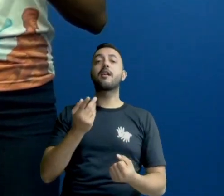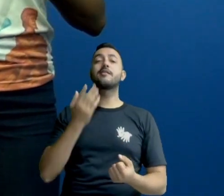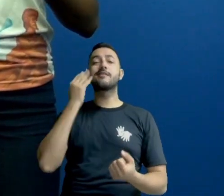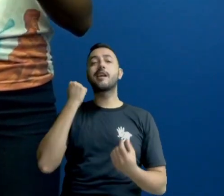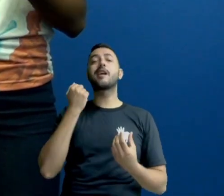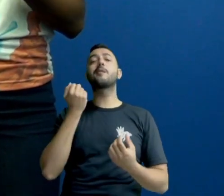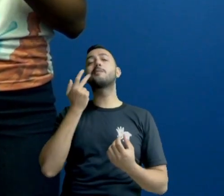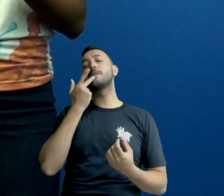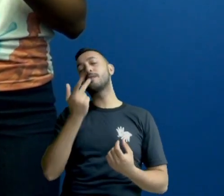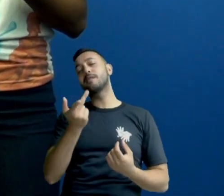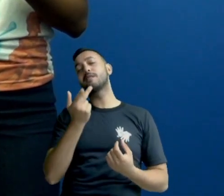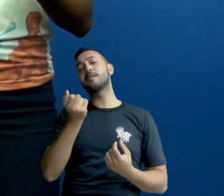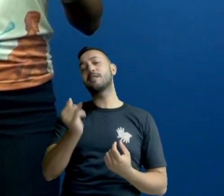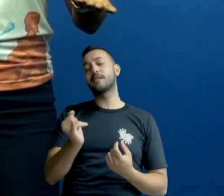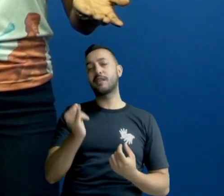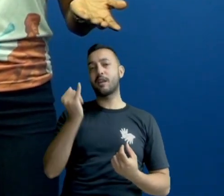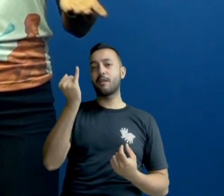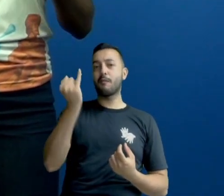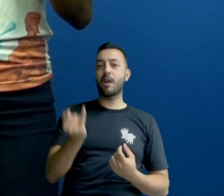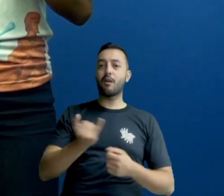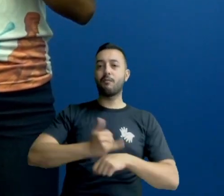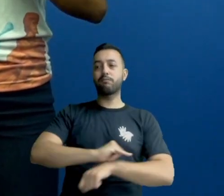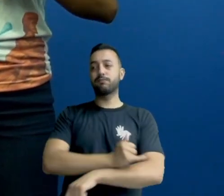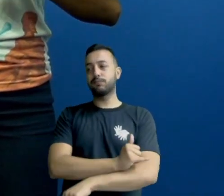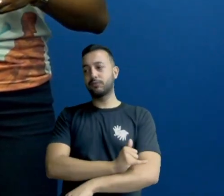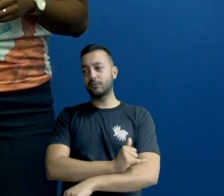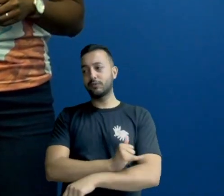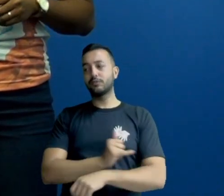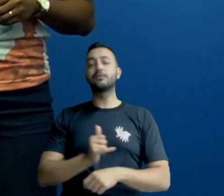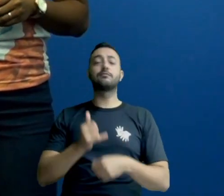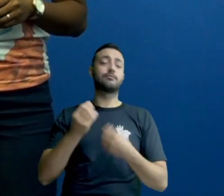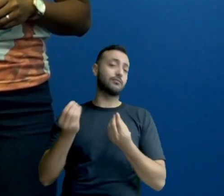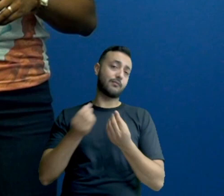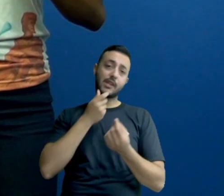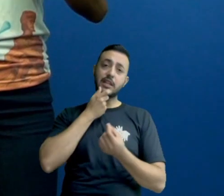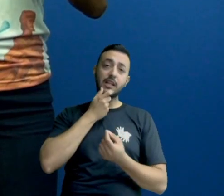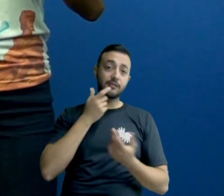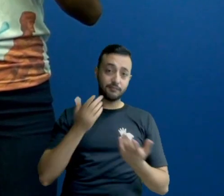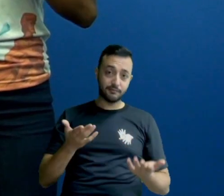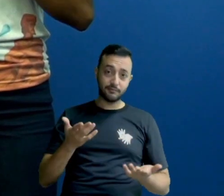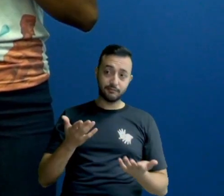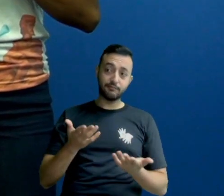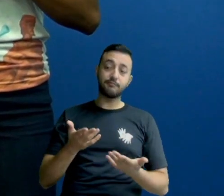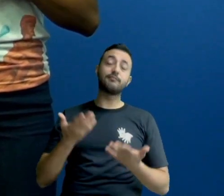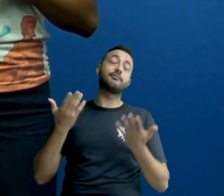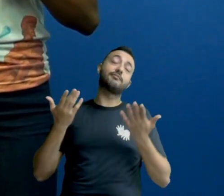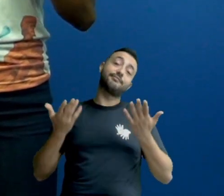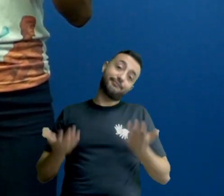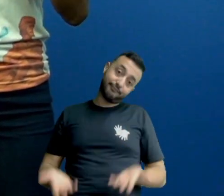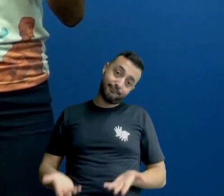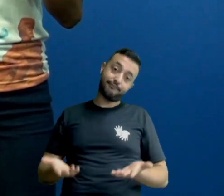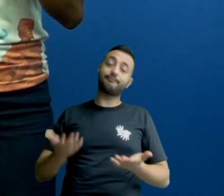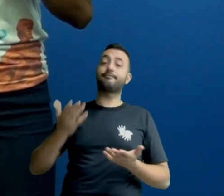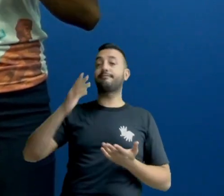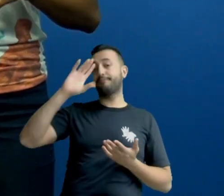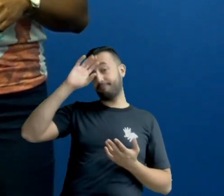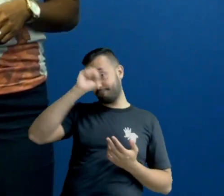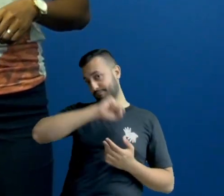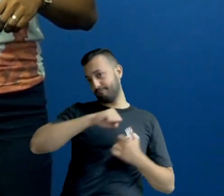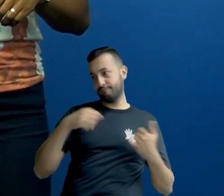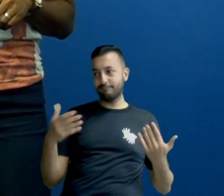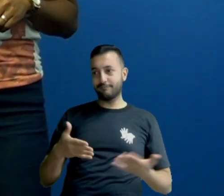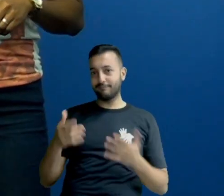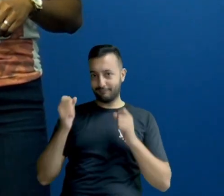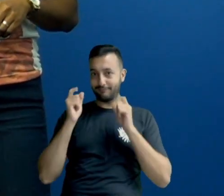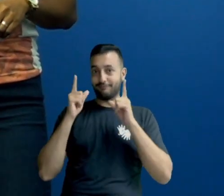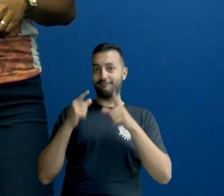se a pessoa é gordo, é magro? Já se perguntaram isso aí em inglês? É isso que a gente vai saber a partir de